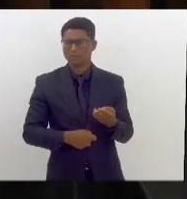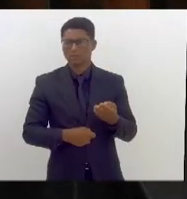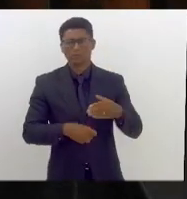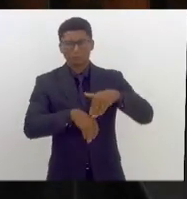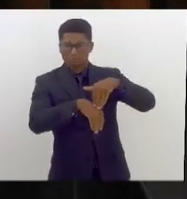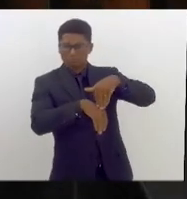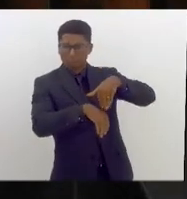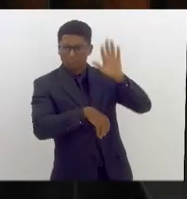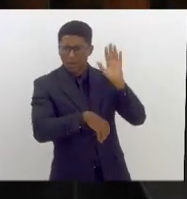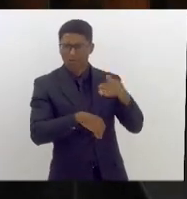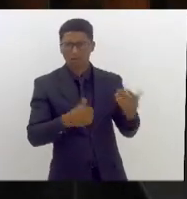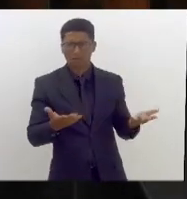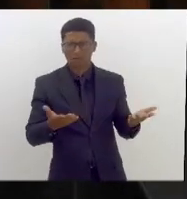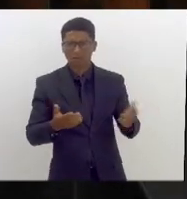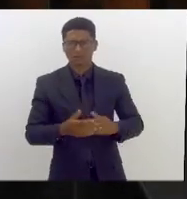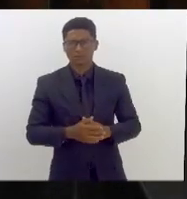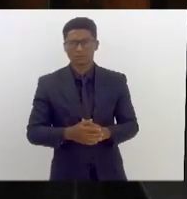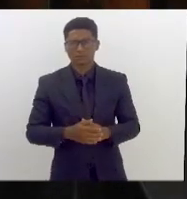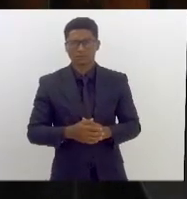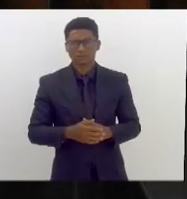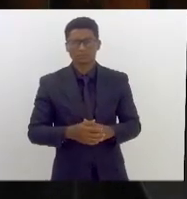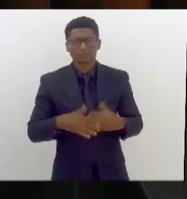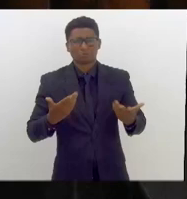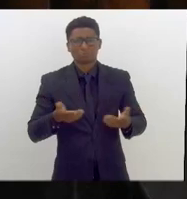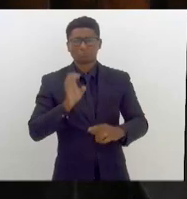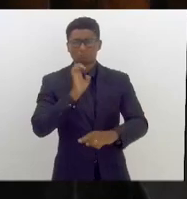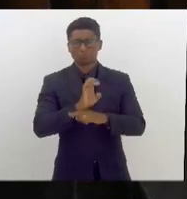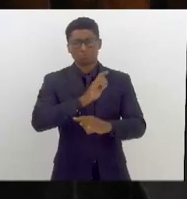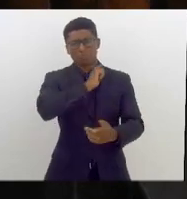E assim, vem sendo. Quanto mais o Estado paga,